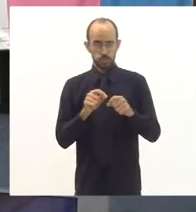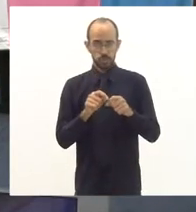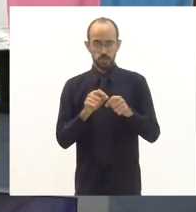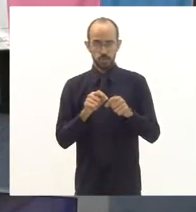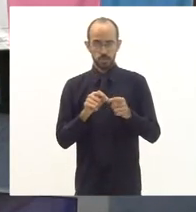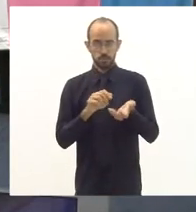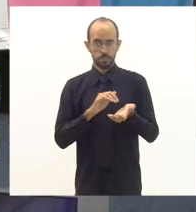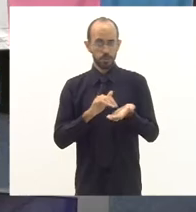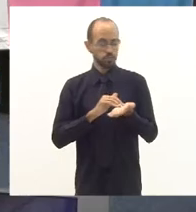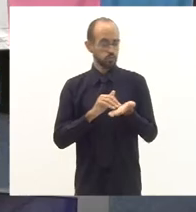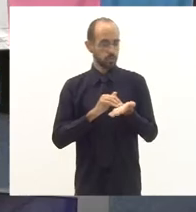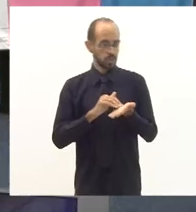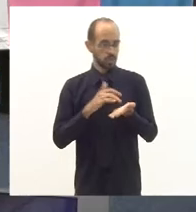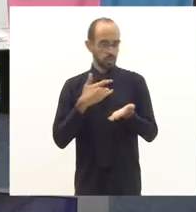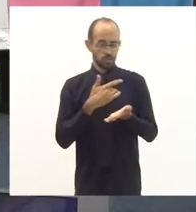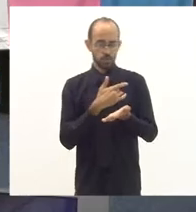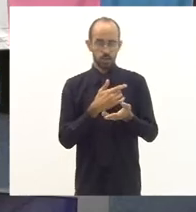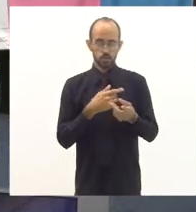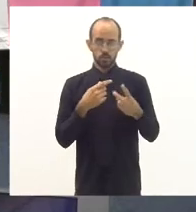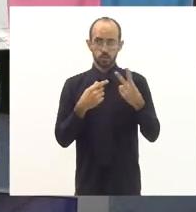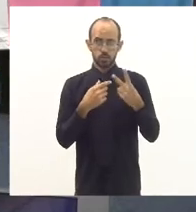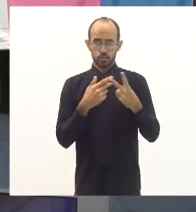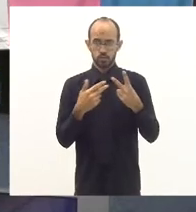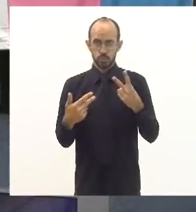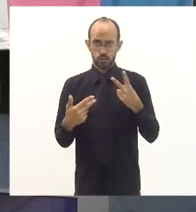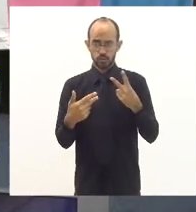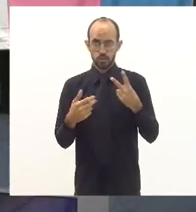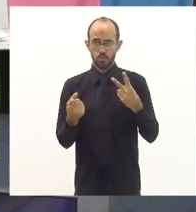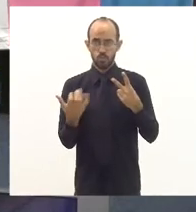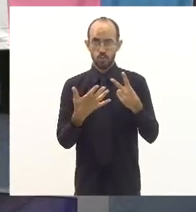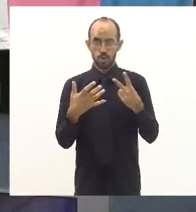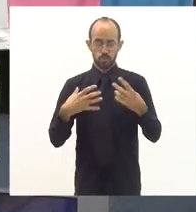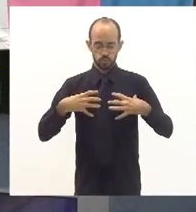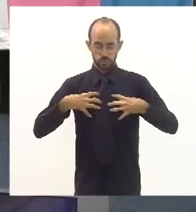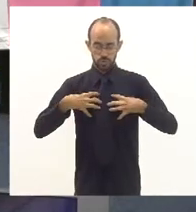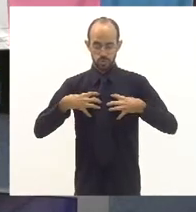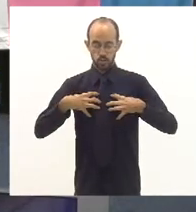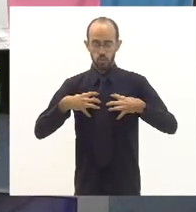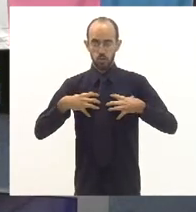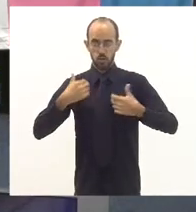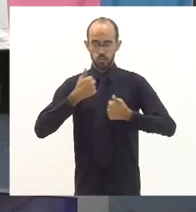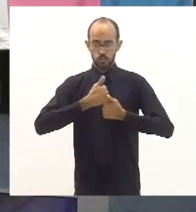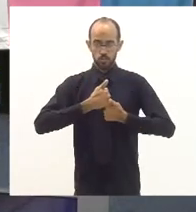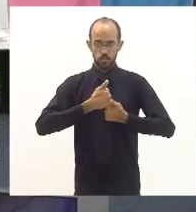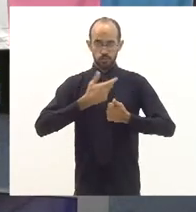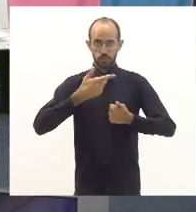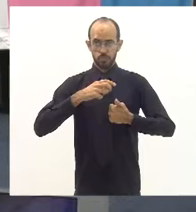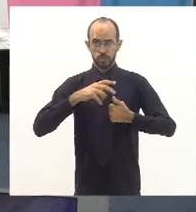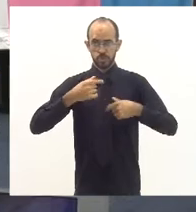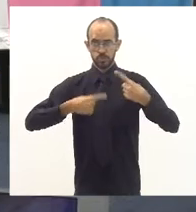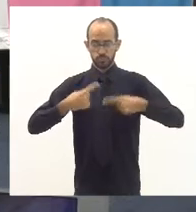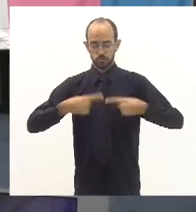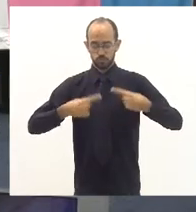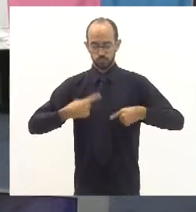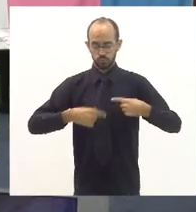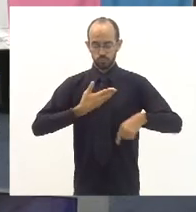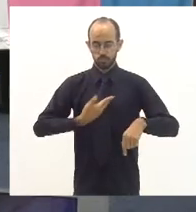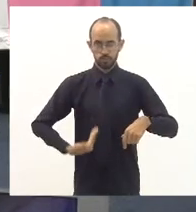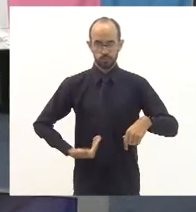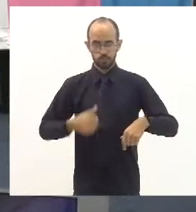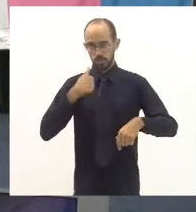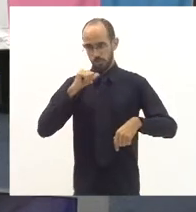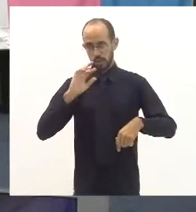Saúde duas questões. Quando que o tratamento de silicone industrial em mulheres trans vai se tornar uma política pública de saúde?